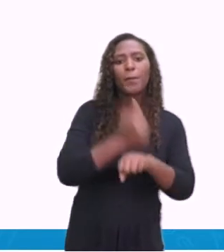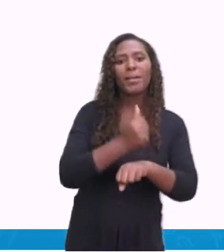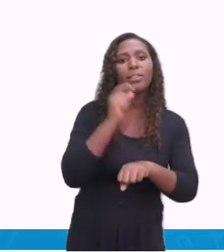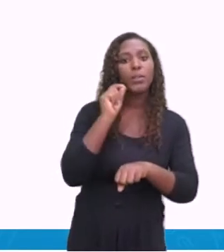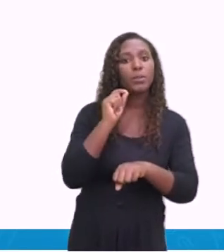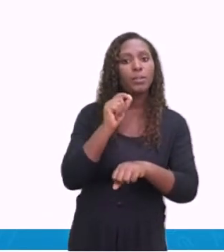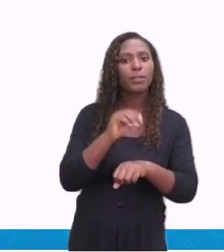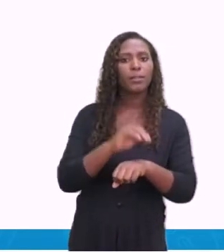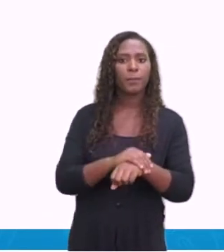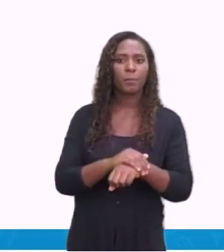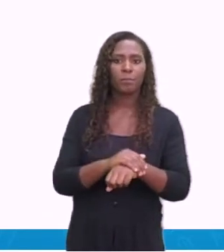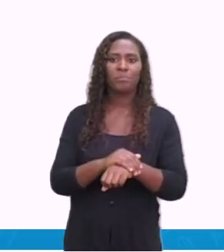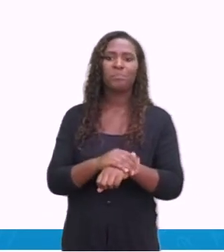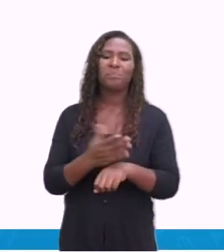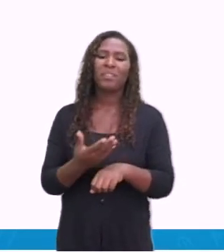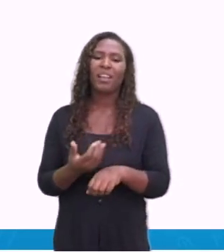equipamentos,